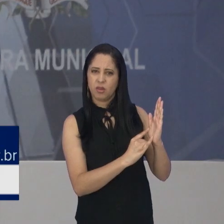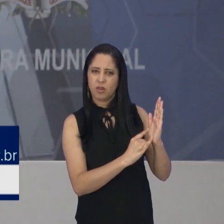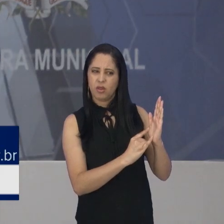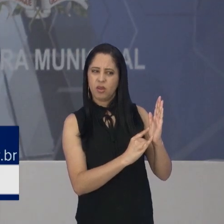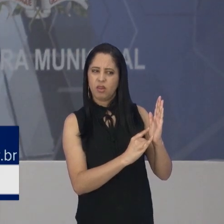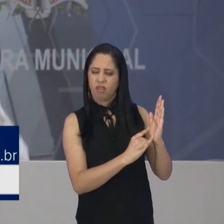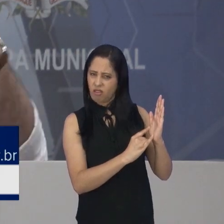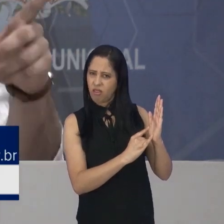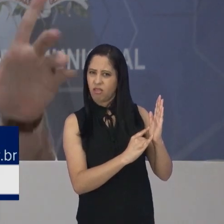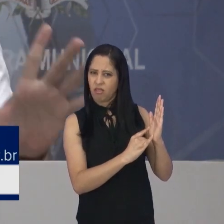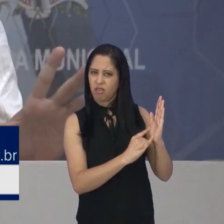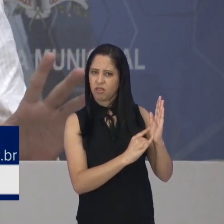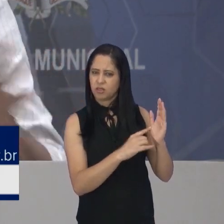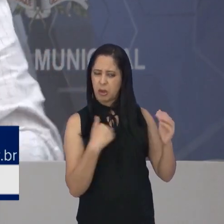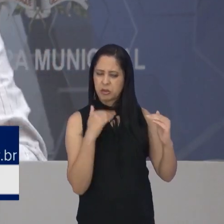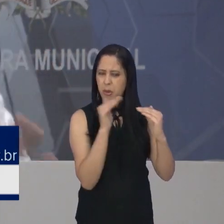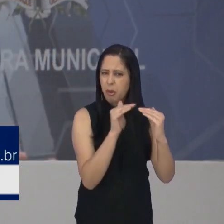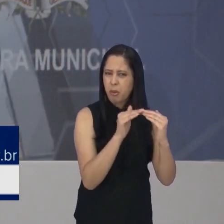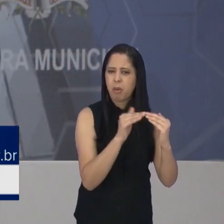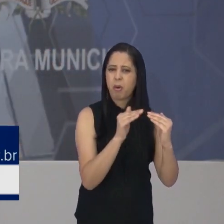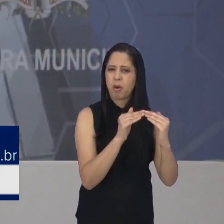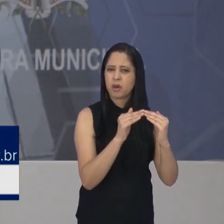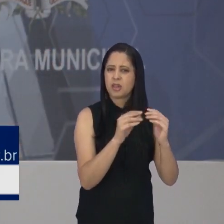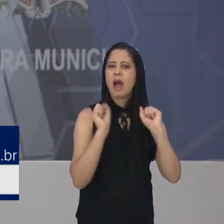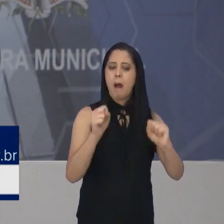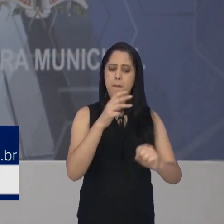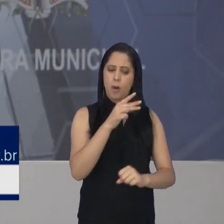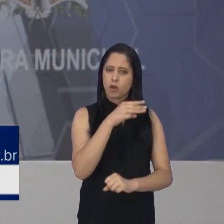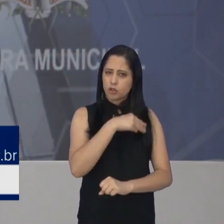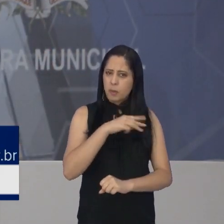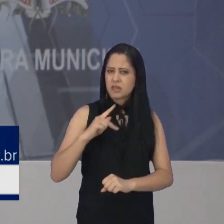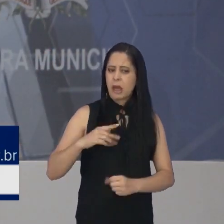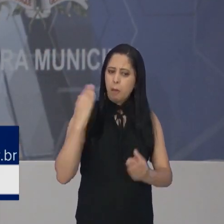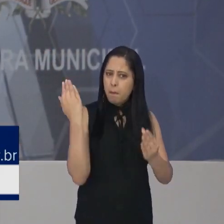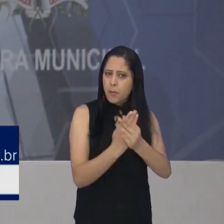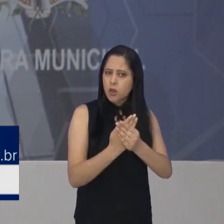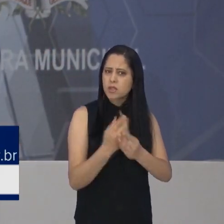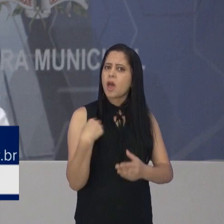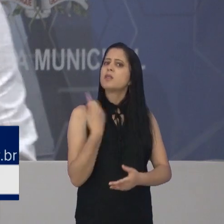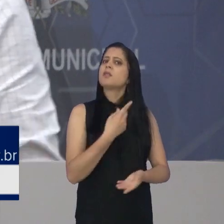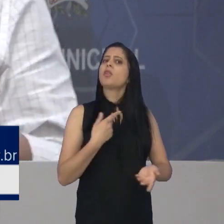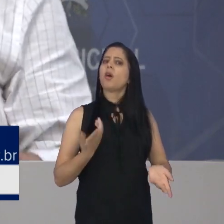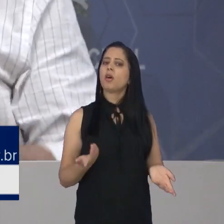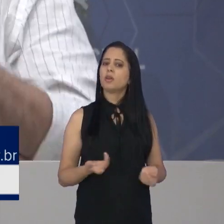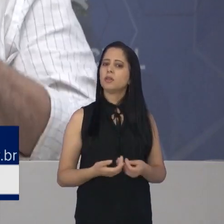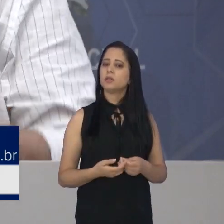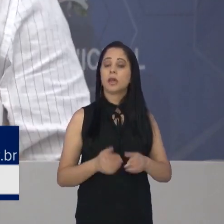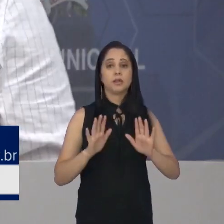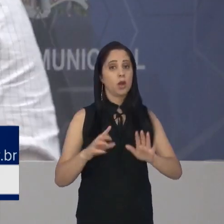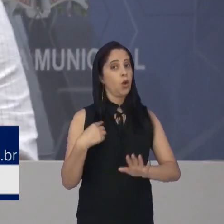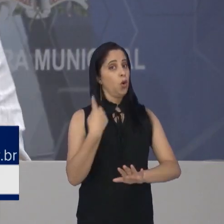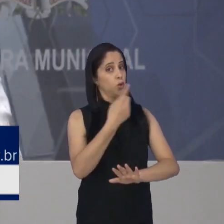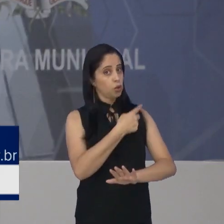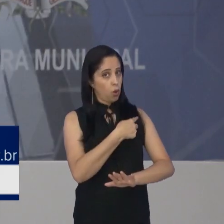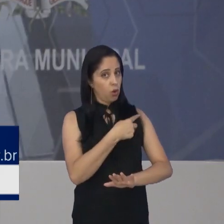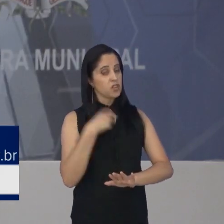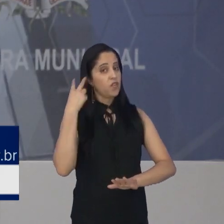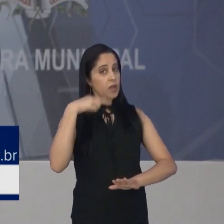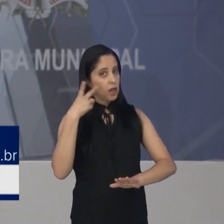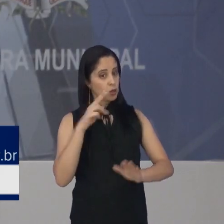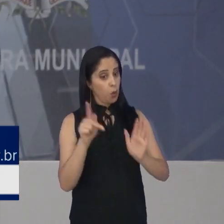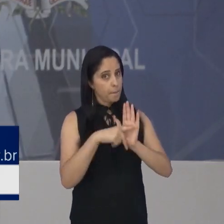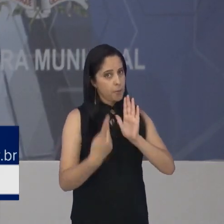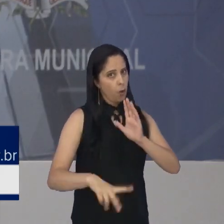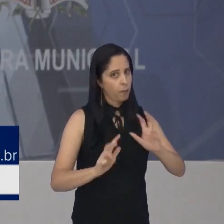na Justiça? Porque pode acontecer. Estou dizendo que vai acontecer, mas pode acontecer. Então, assim, nós, como Câmara Municipal, como